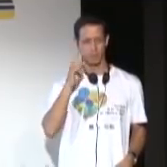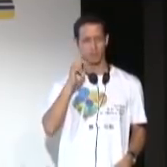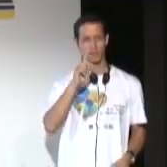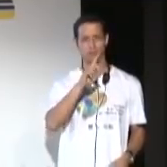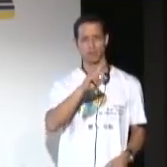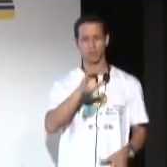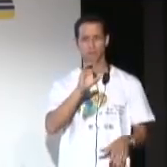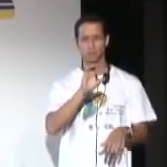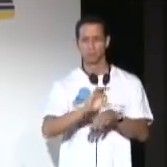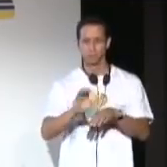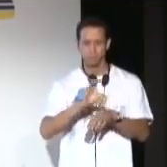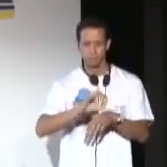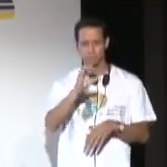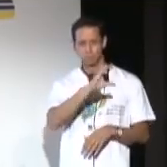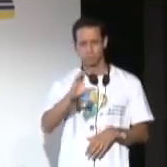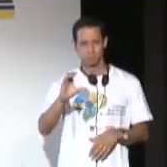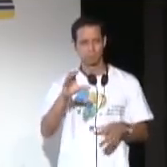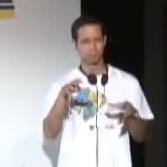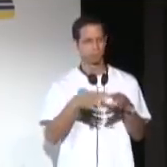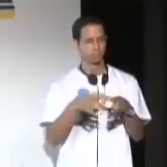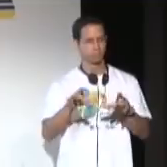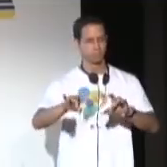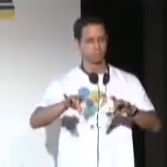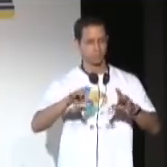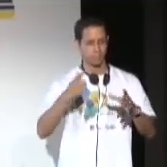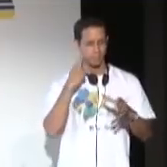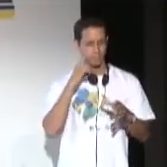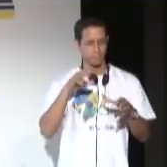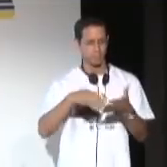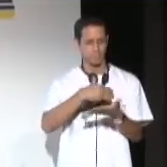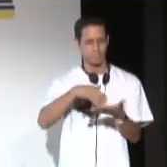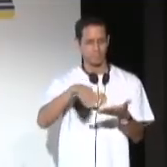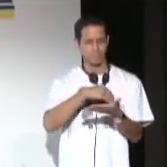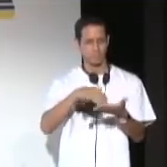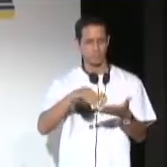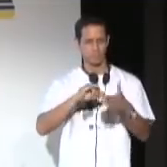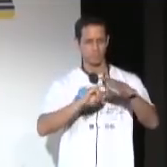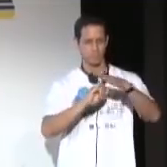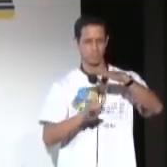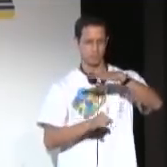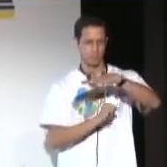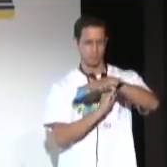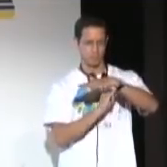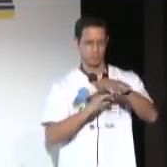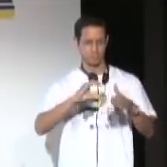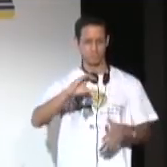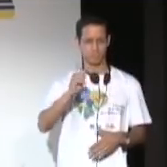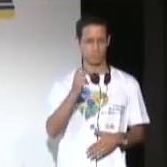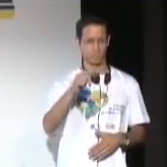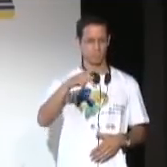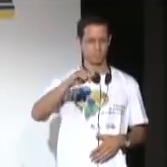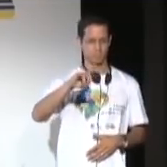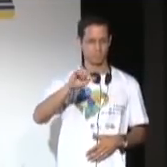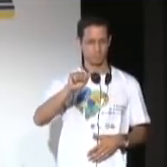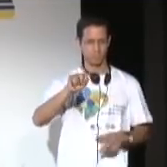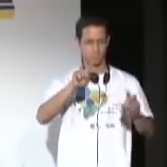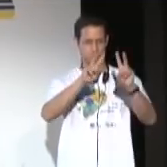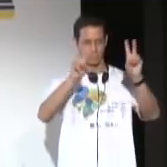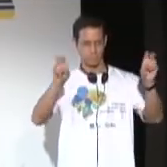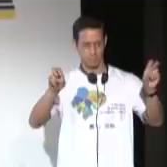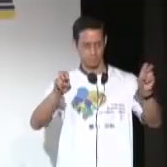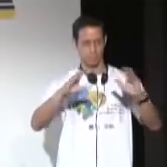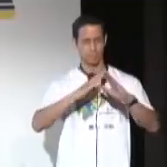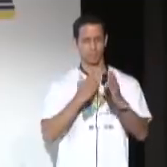coordenadores e equipe técnica de secretarias de educação pelo Instituto Chapada. E o seu tema de hoje é a escola como um